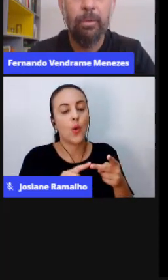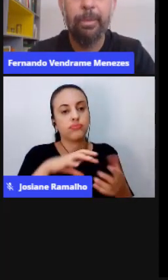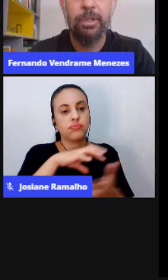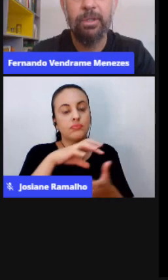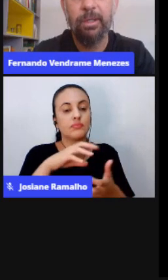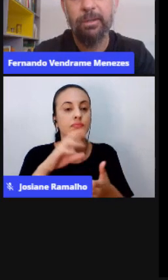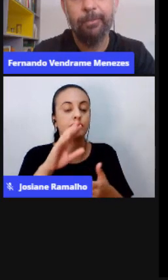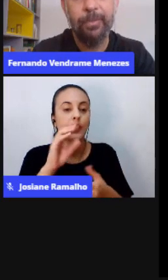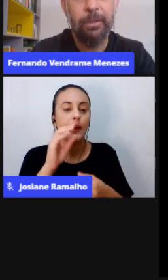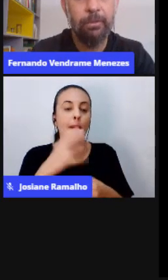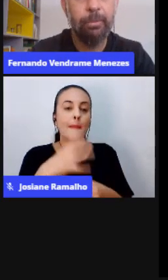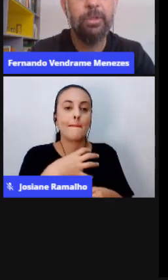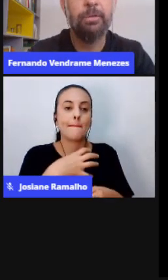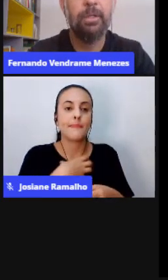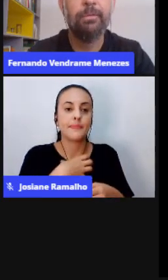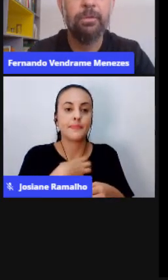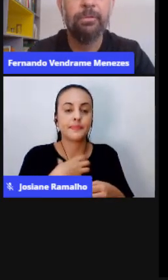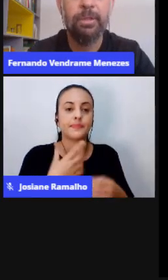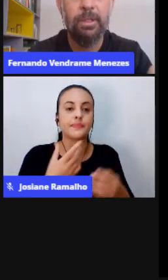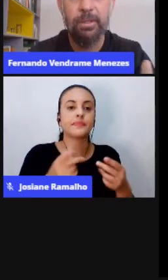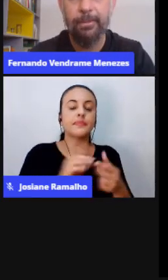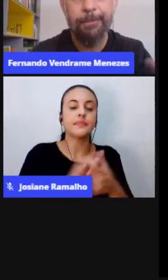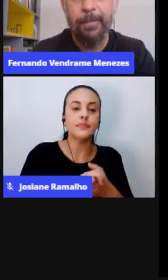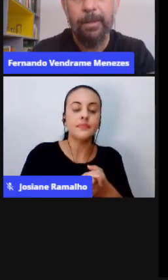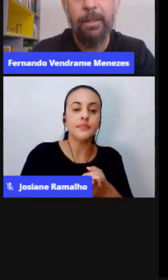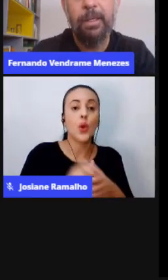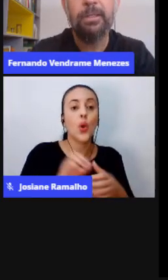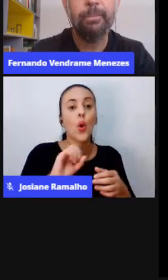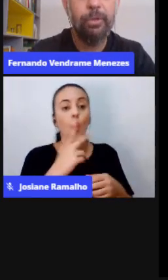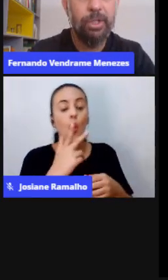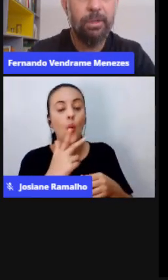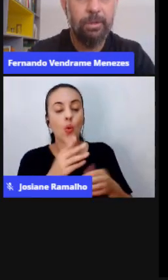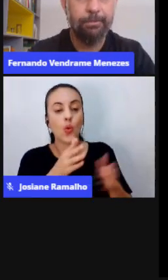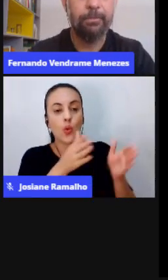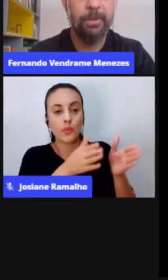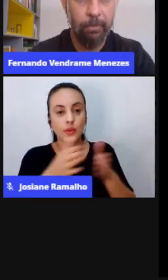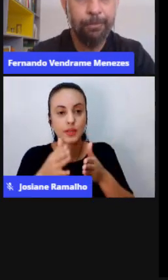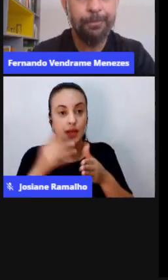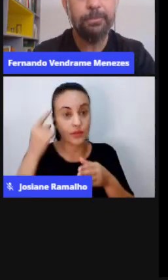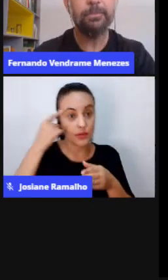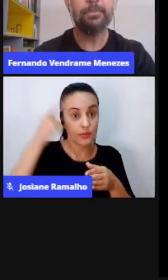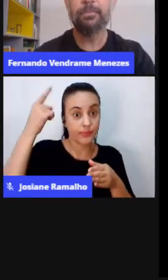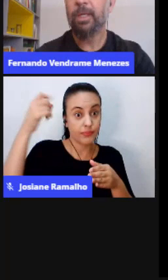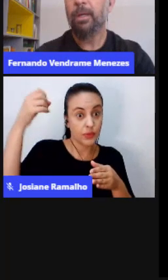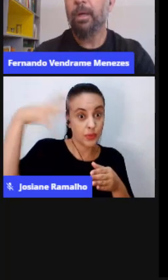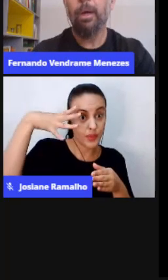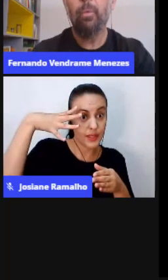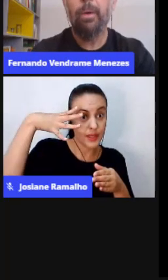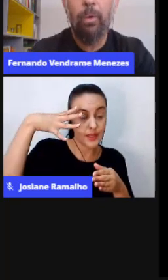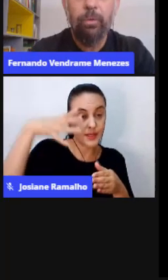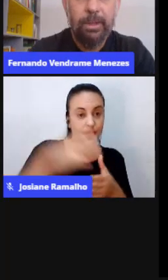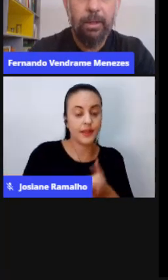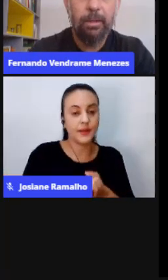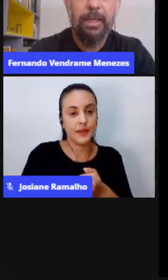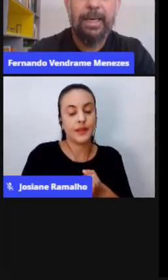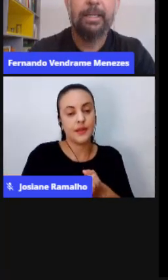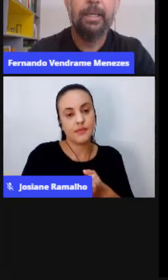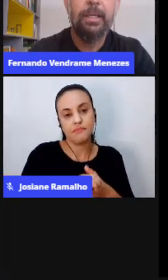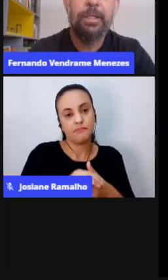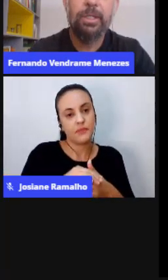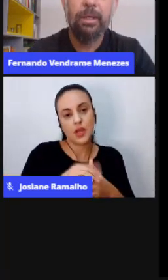no Brasil, a partir do processo da Revolução Francesa, e assim por diante. Tá bom? Uma